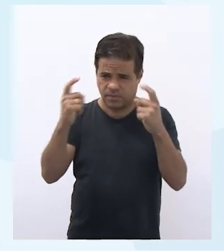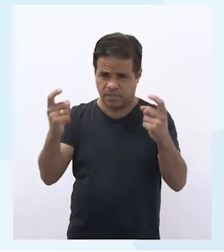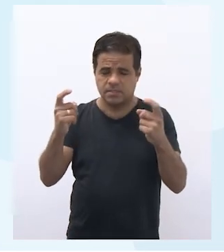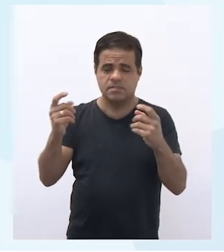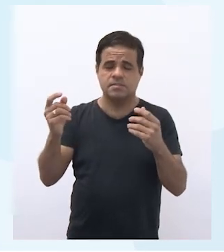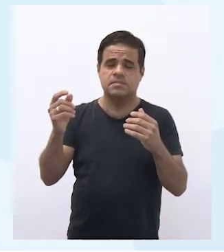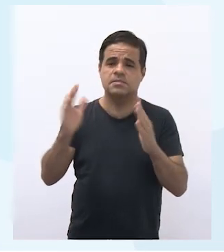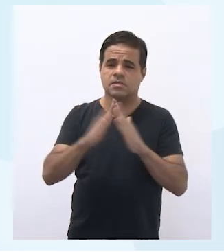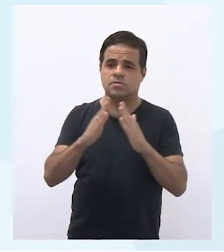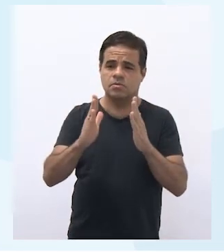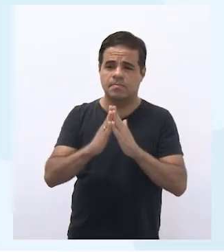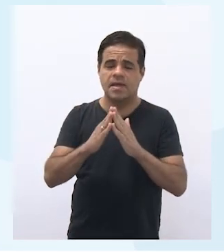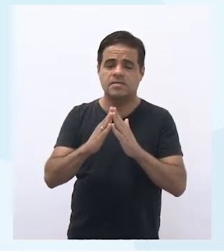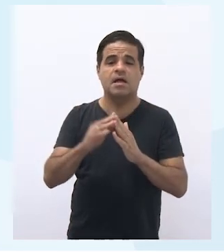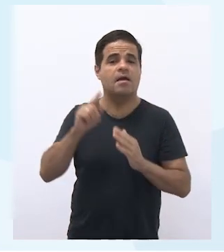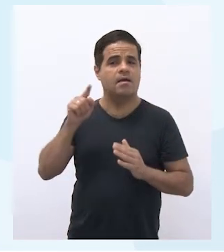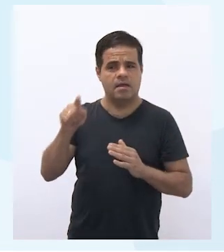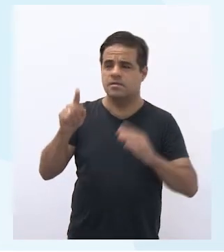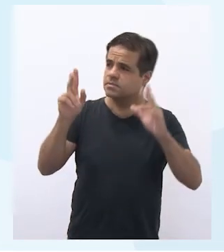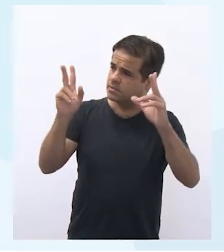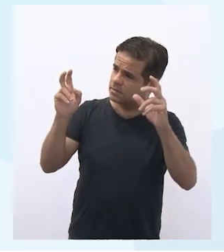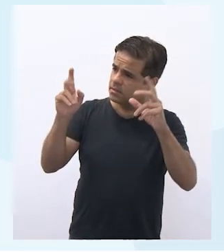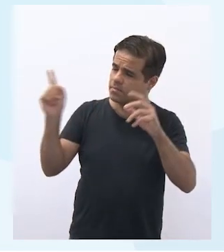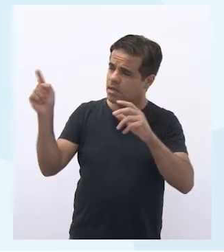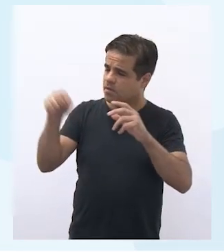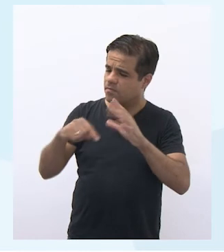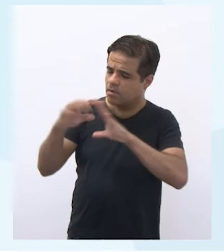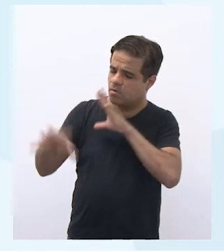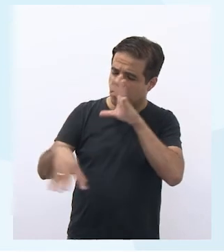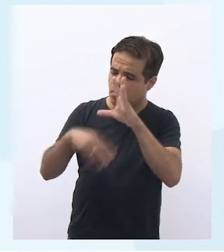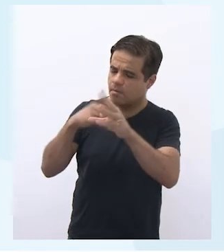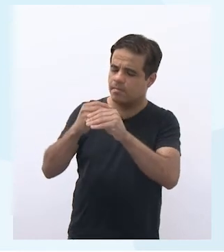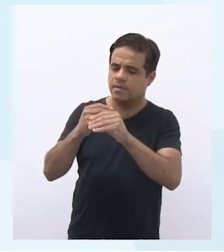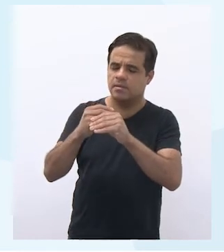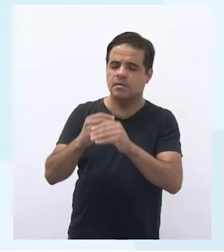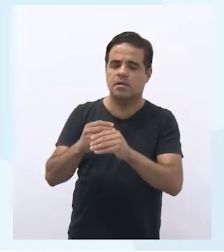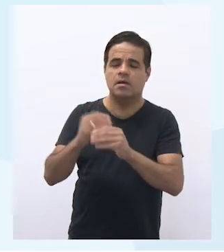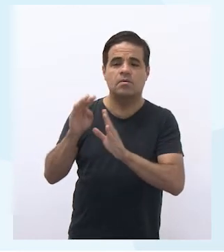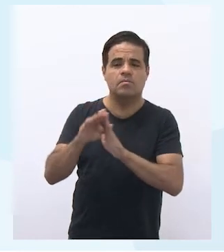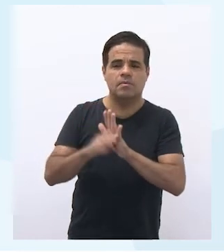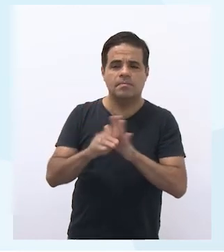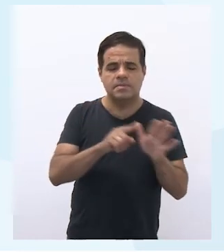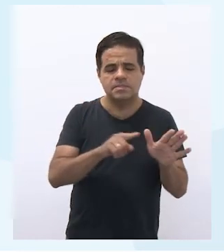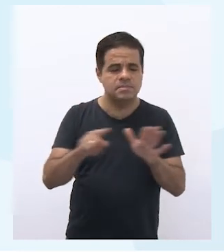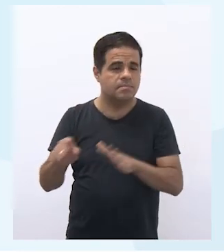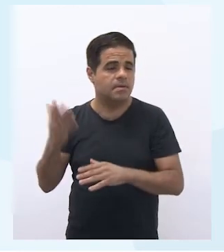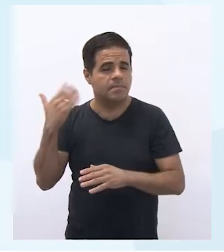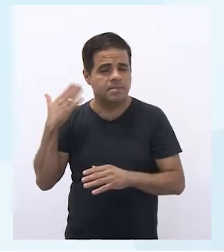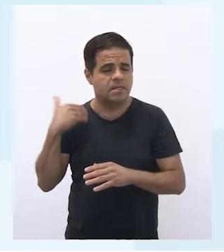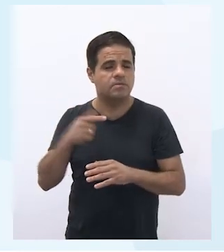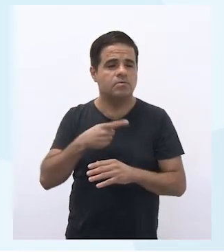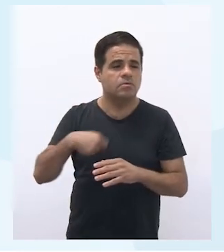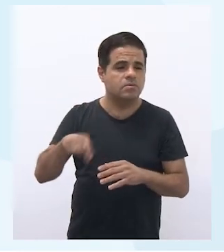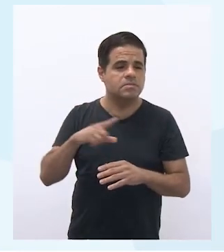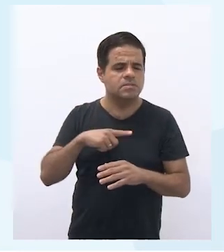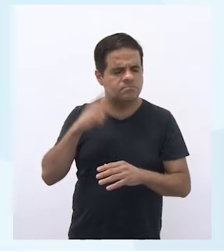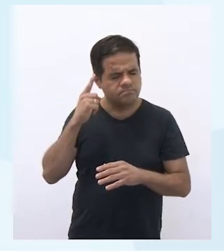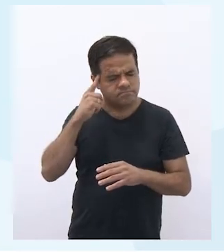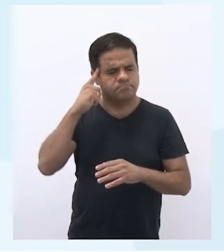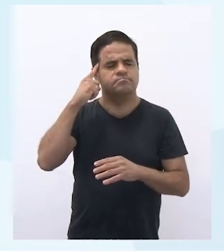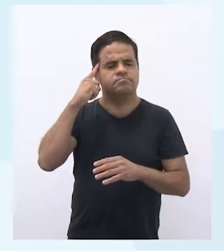doméstica. Esse tema vem complementando o programa da semana passada, que a gente teve